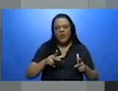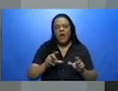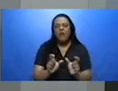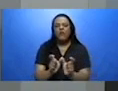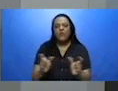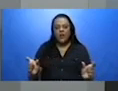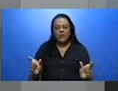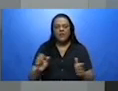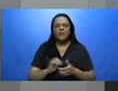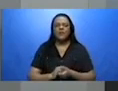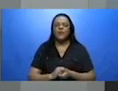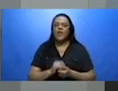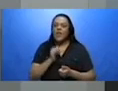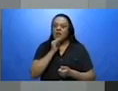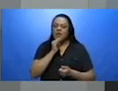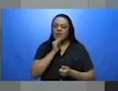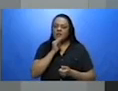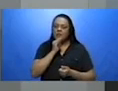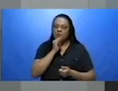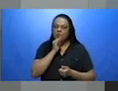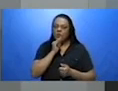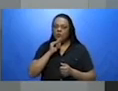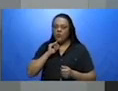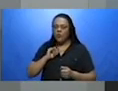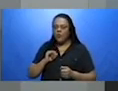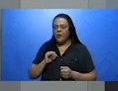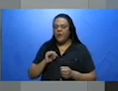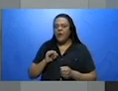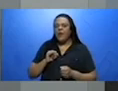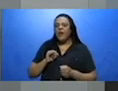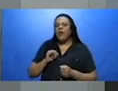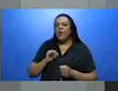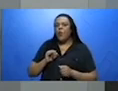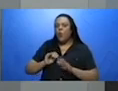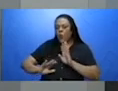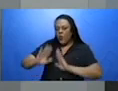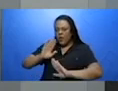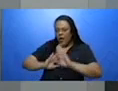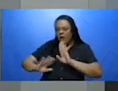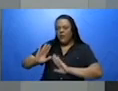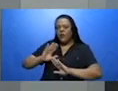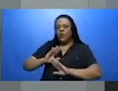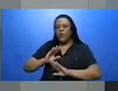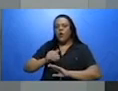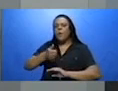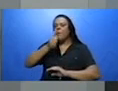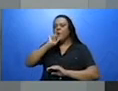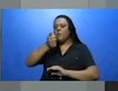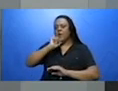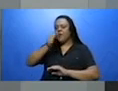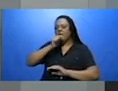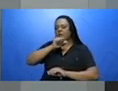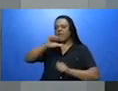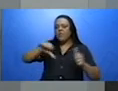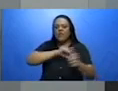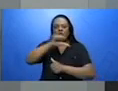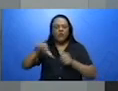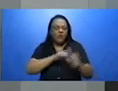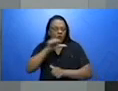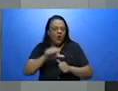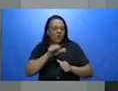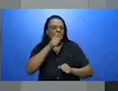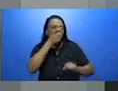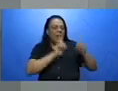Não deixe que o álcool mude o ritmo do seu carnaval. Brinque com alegria, não brinque com a